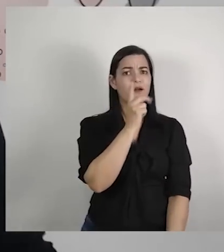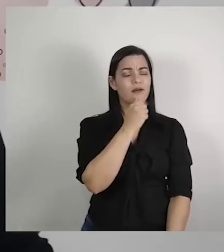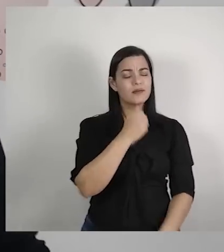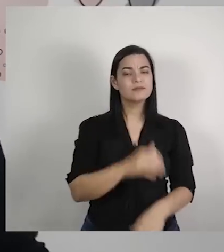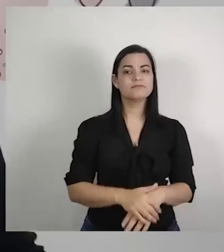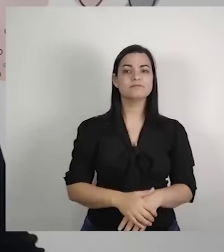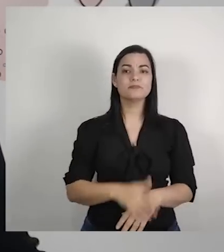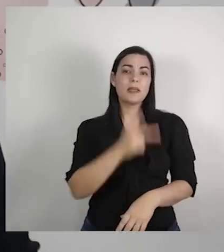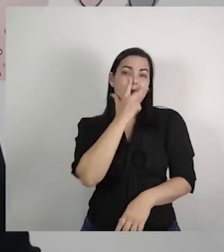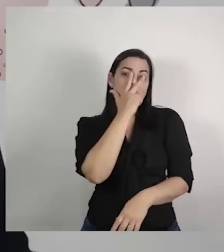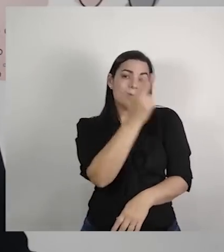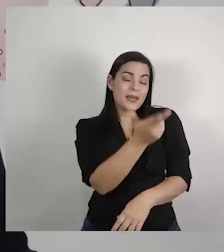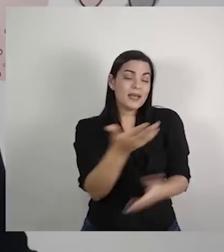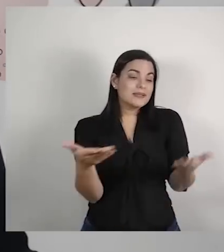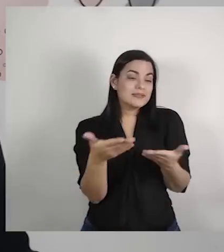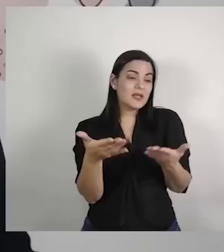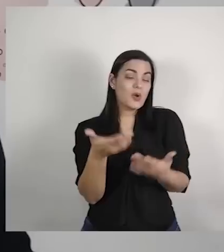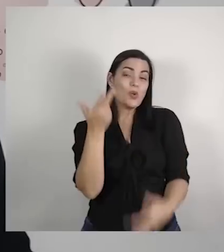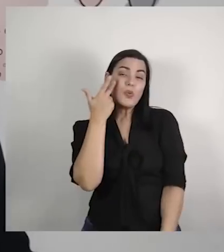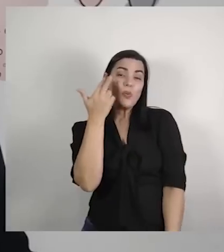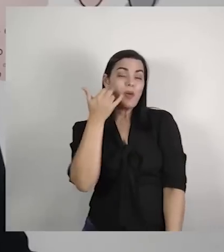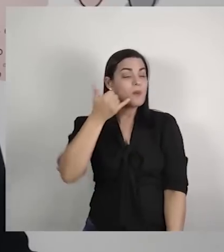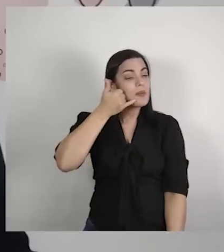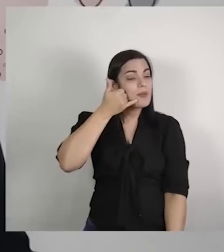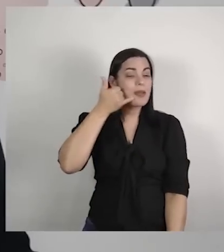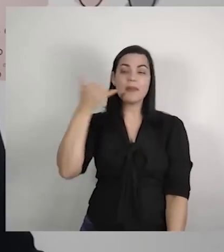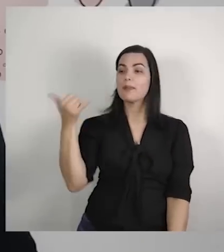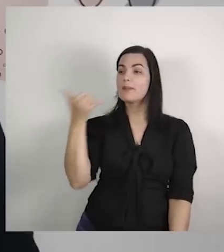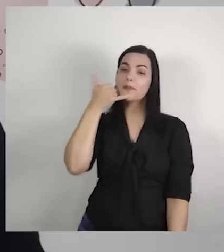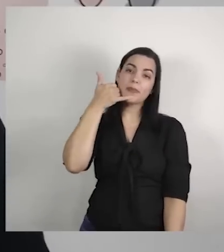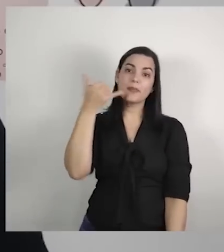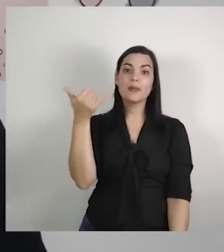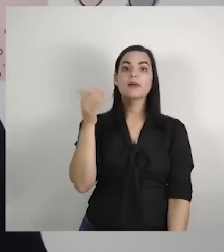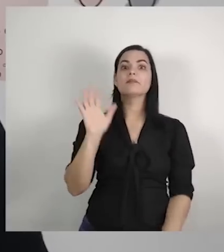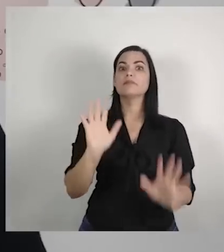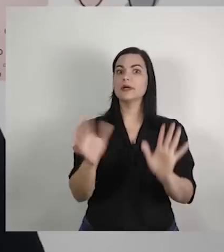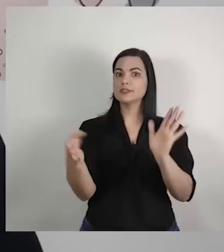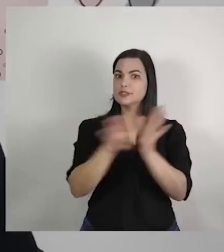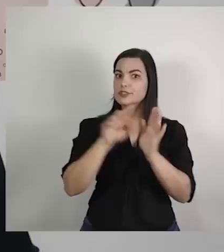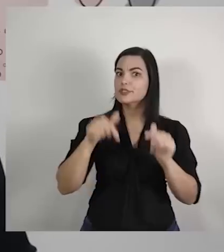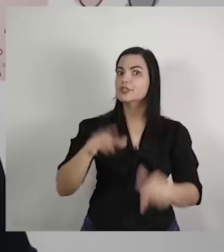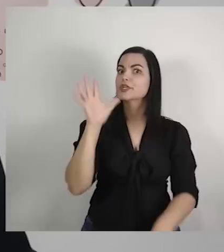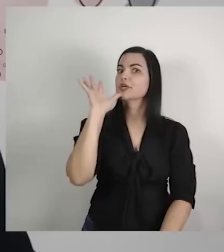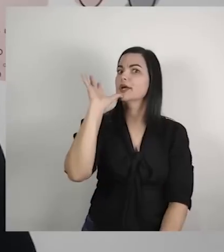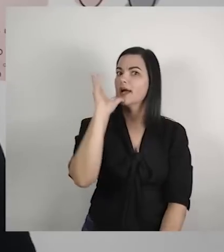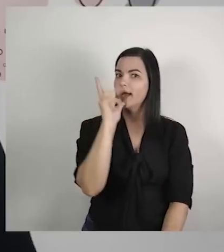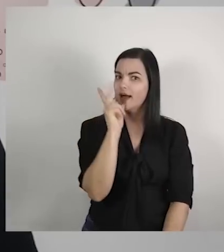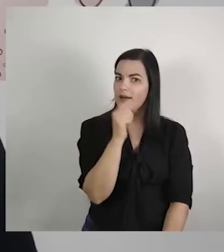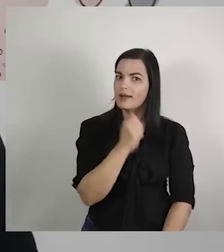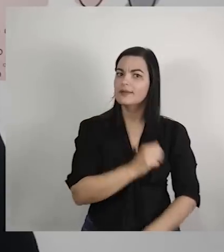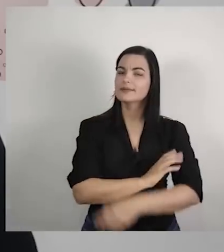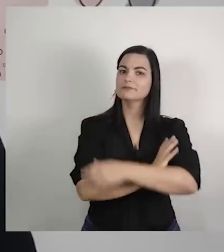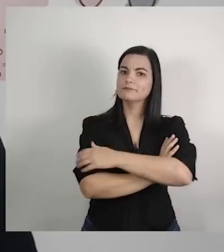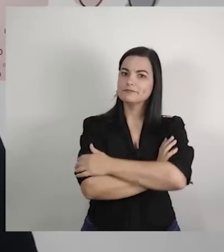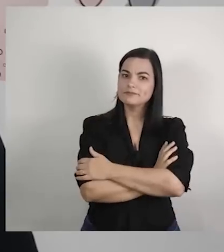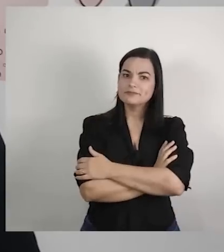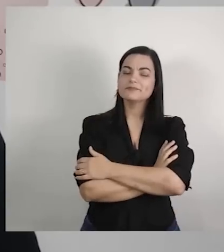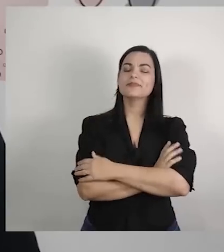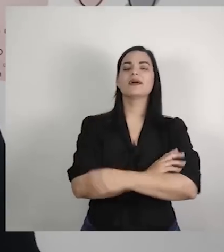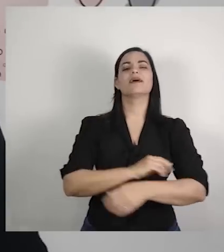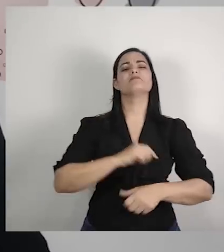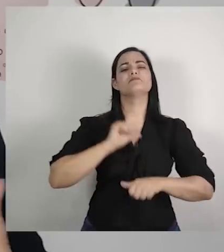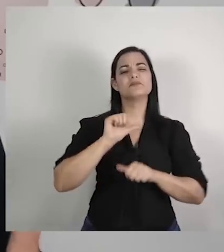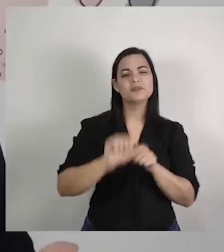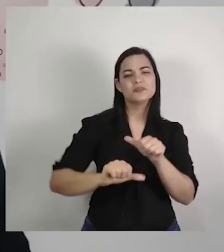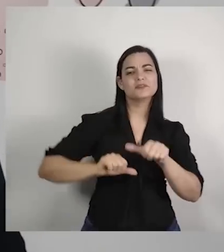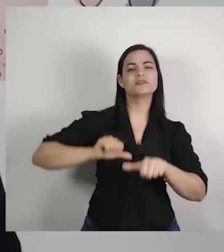Então, nós temos a impressão que é um objeto tão comum e, na verdade, ele demorou, muito tempo para chegar por aqui.